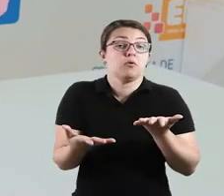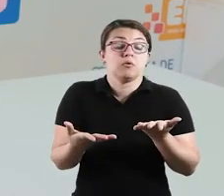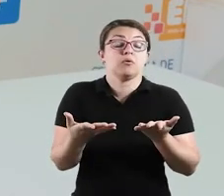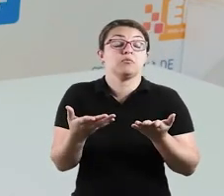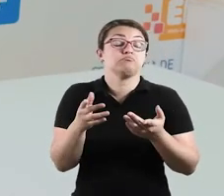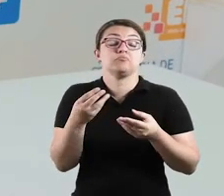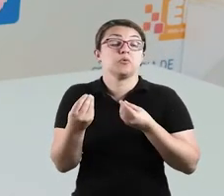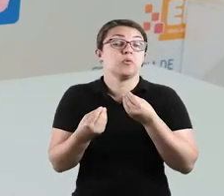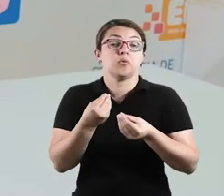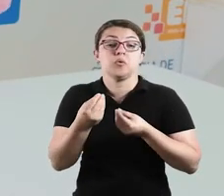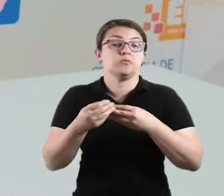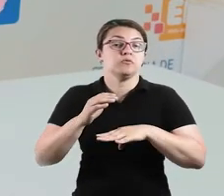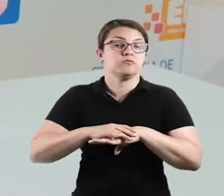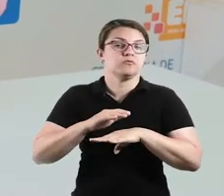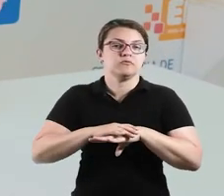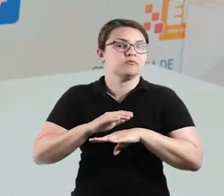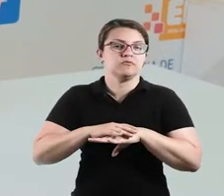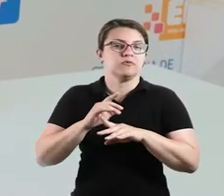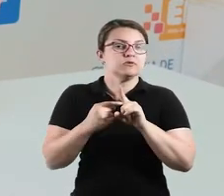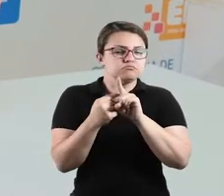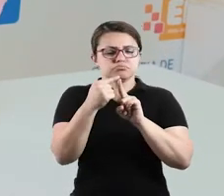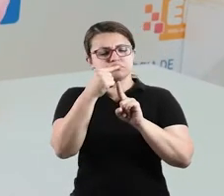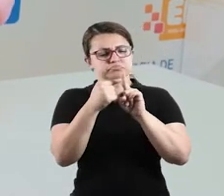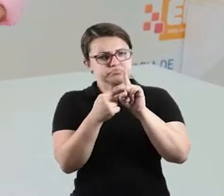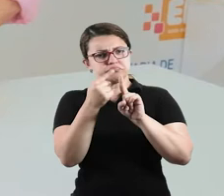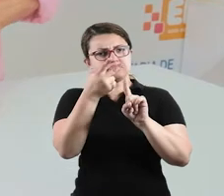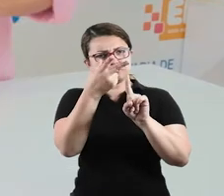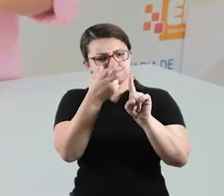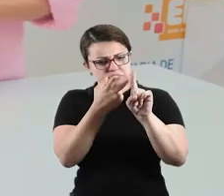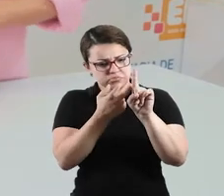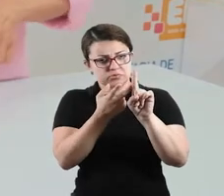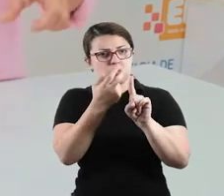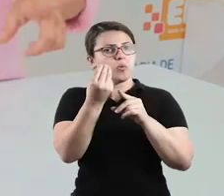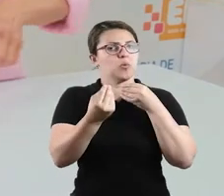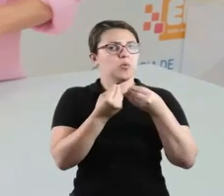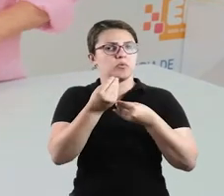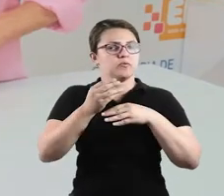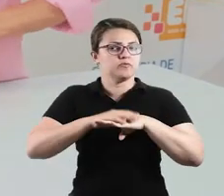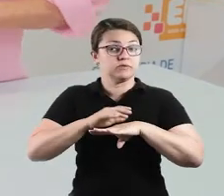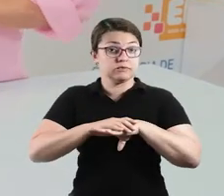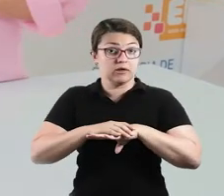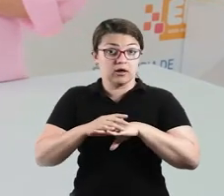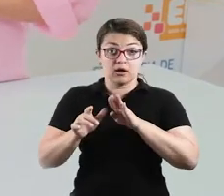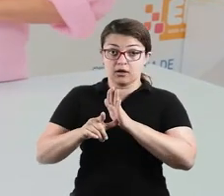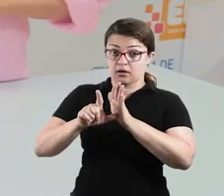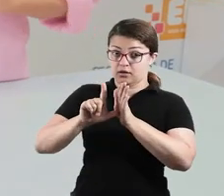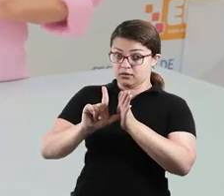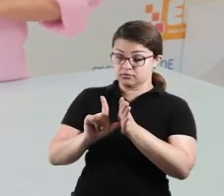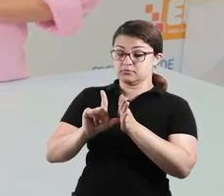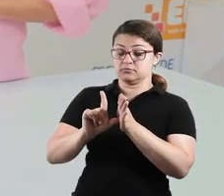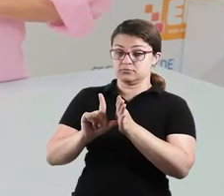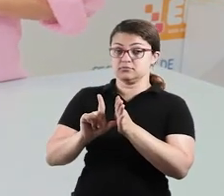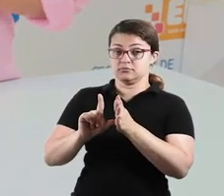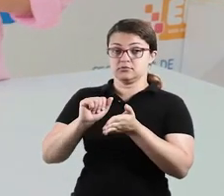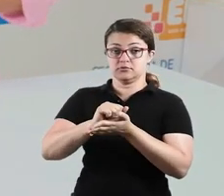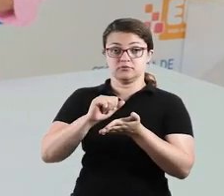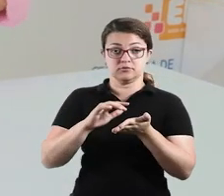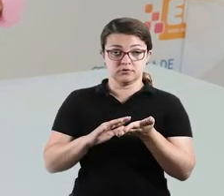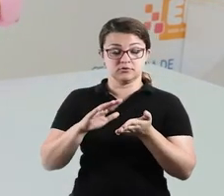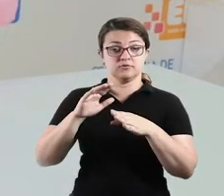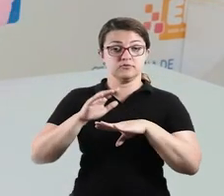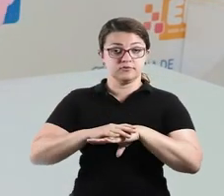Como você acha que pode ser feita essa leitura de termômetro? Então, como realizar? Antes de iniciarmos